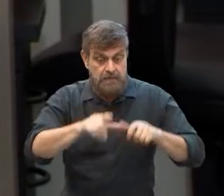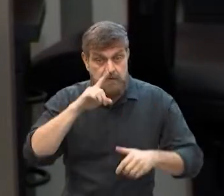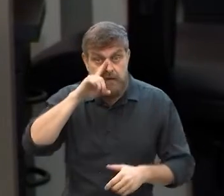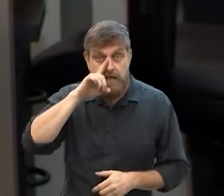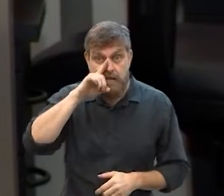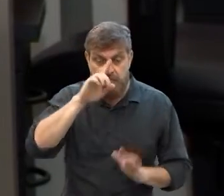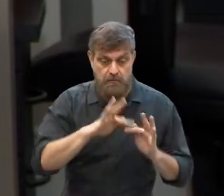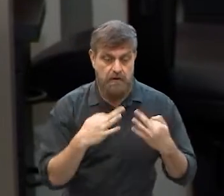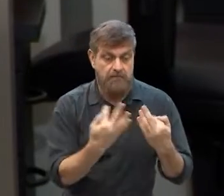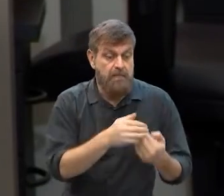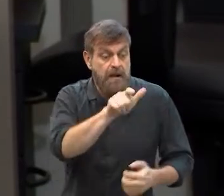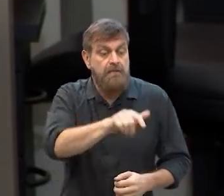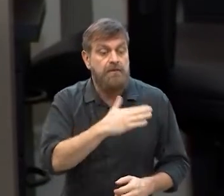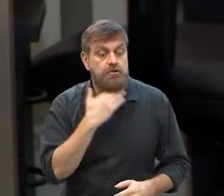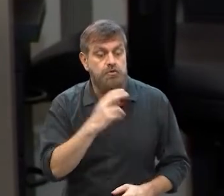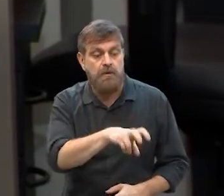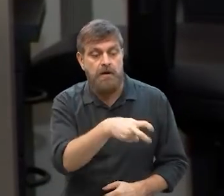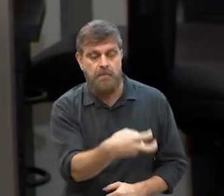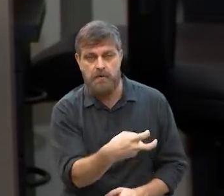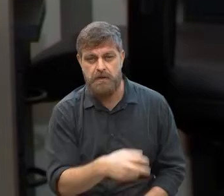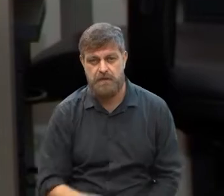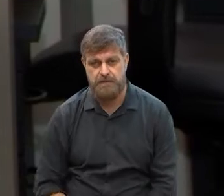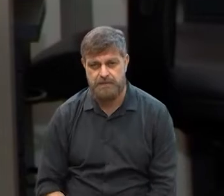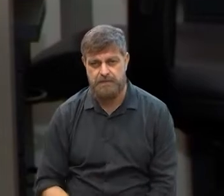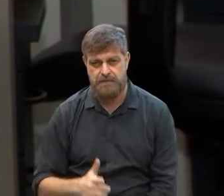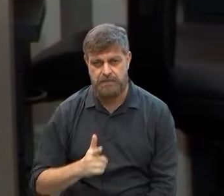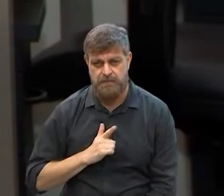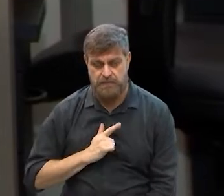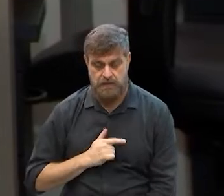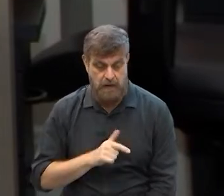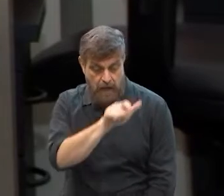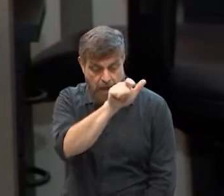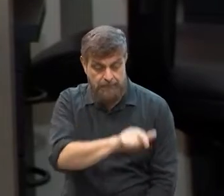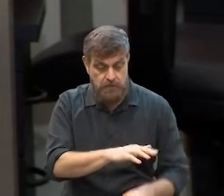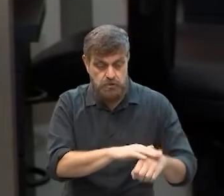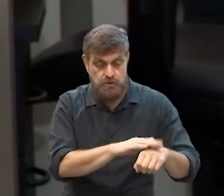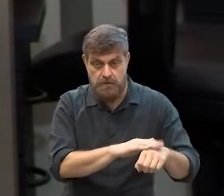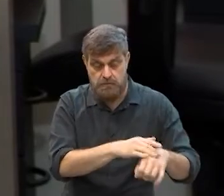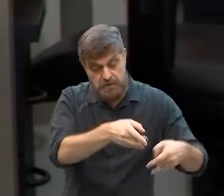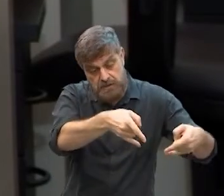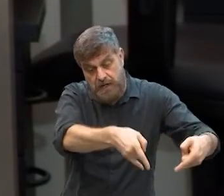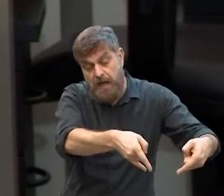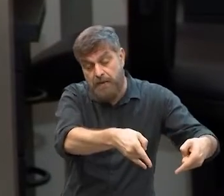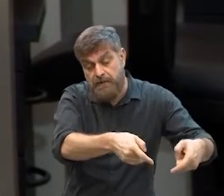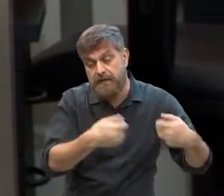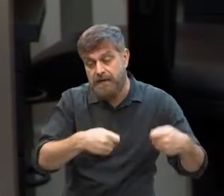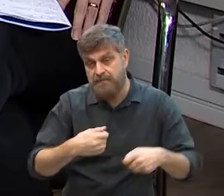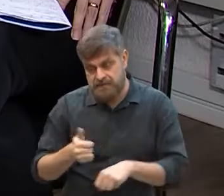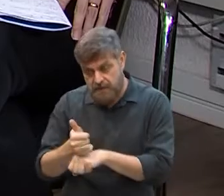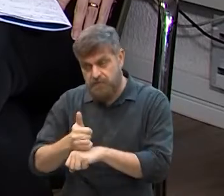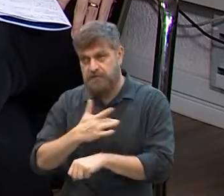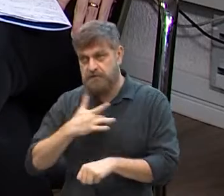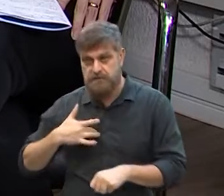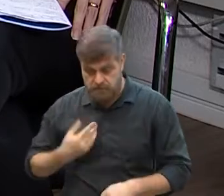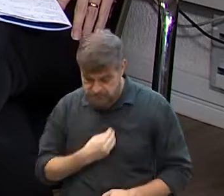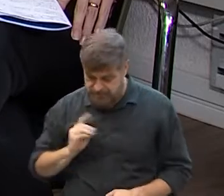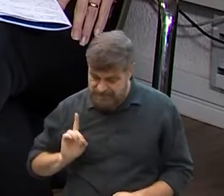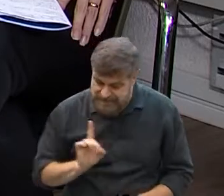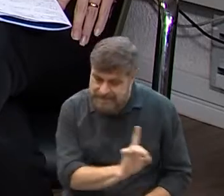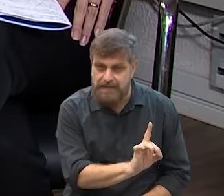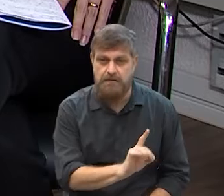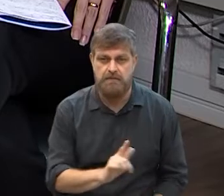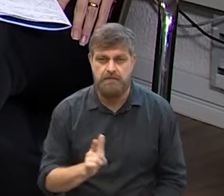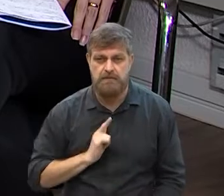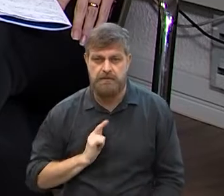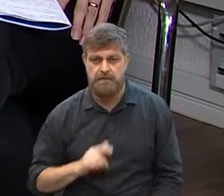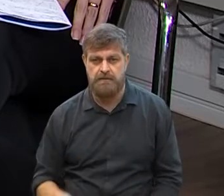aquelas famílias que acompanham um dos seus familiares acamados numa situação bastante difícil. E essa foi uma demanda